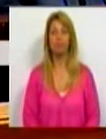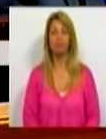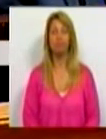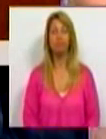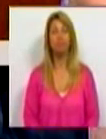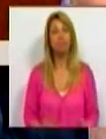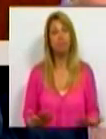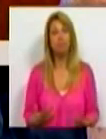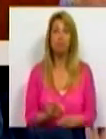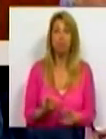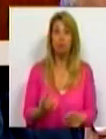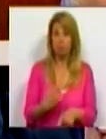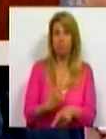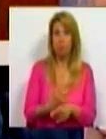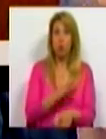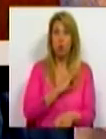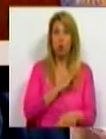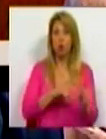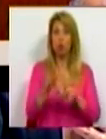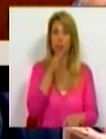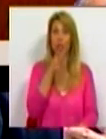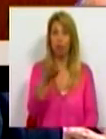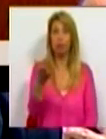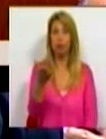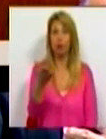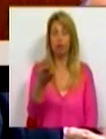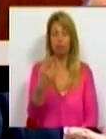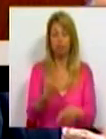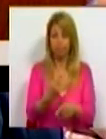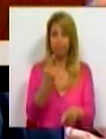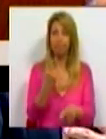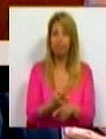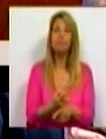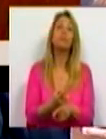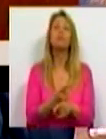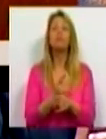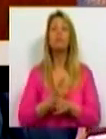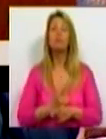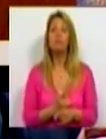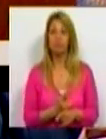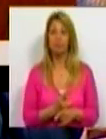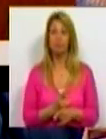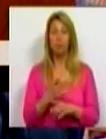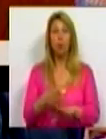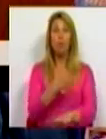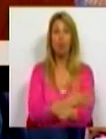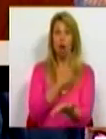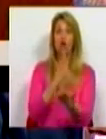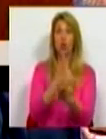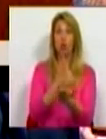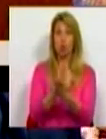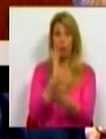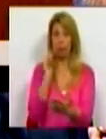Porque apesar do senhor deputado, porque apesar do pré-escolar lhe